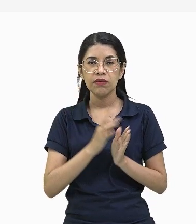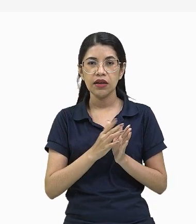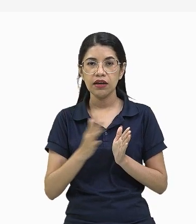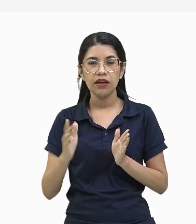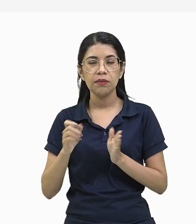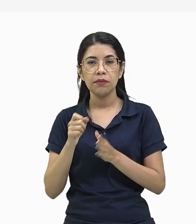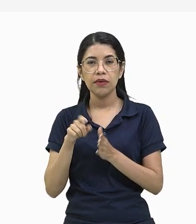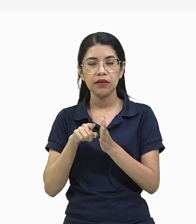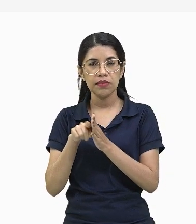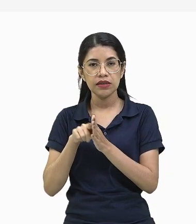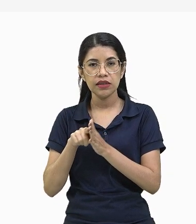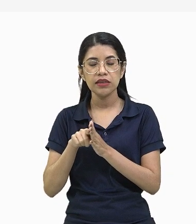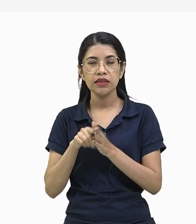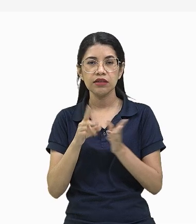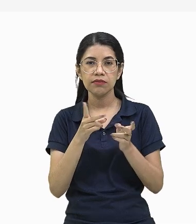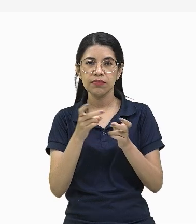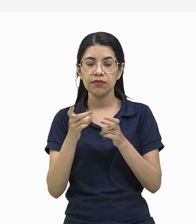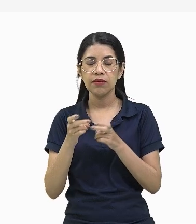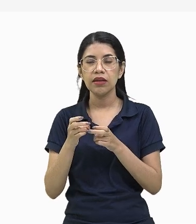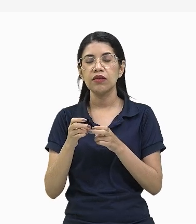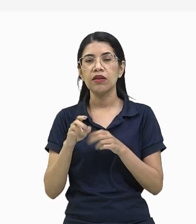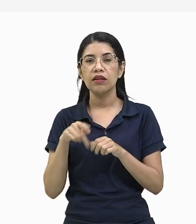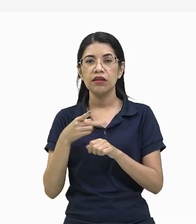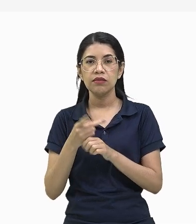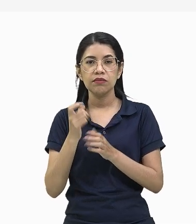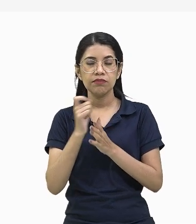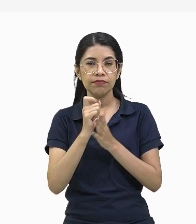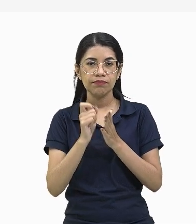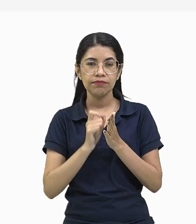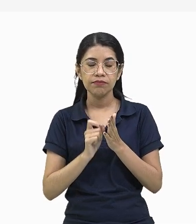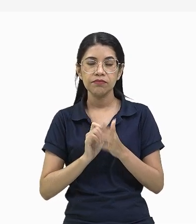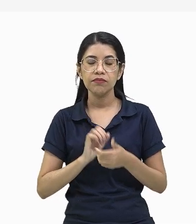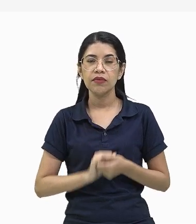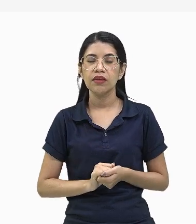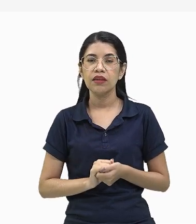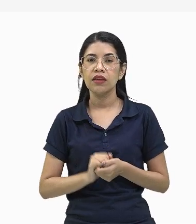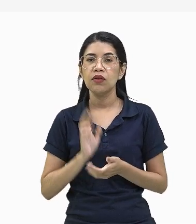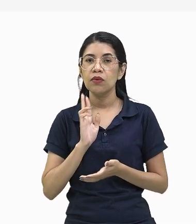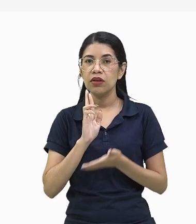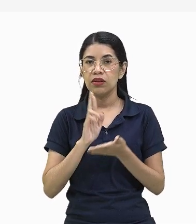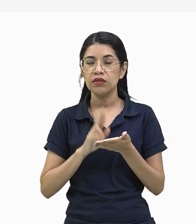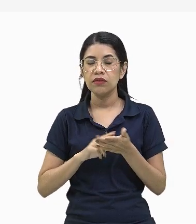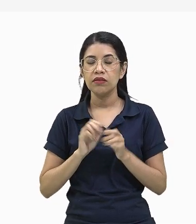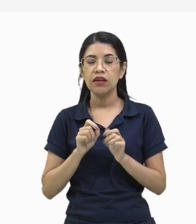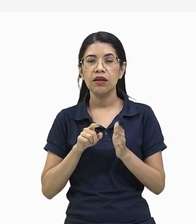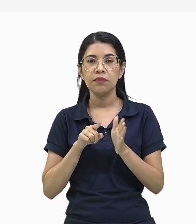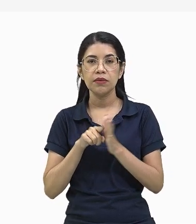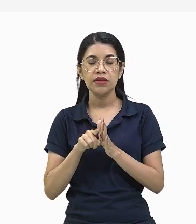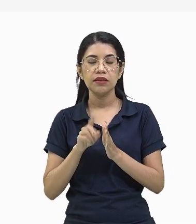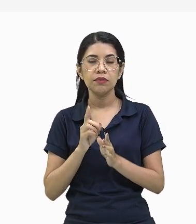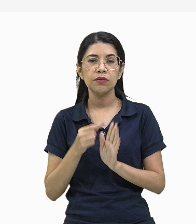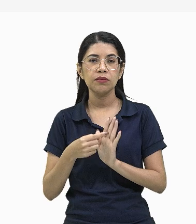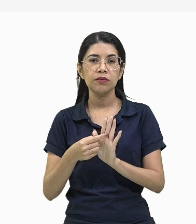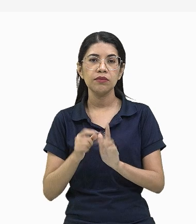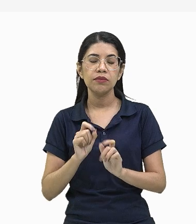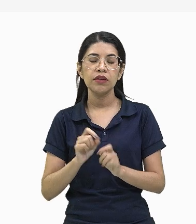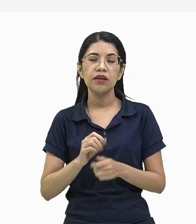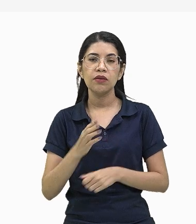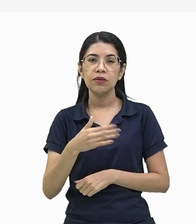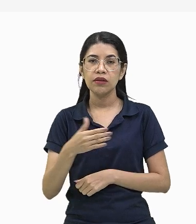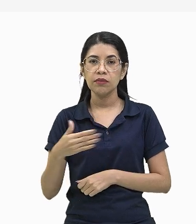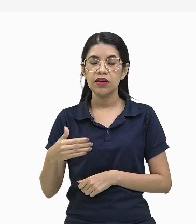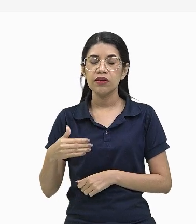Vamos para os resultados agora. Os resultados, né? Mostra a pesquisa, descobriu que os peixes mais pescados foram o